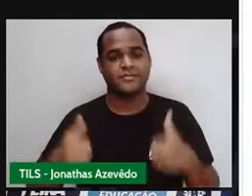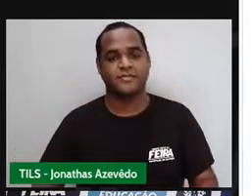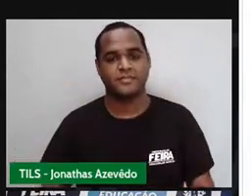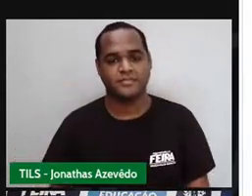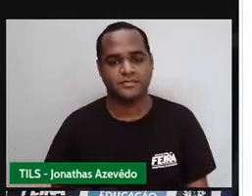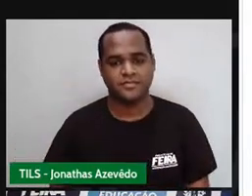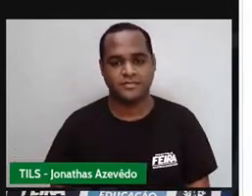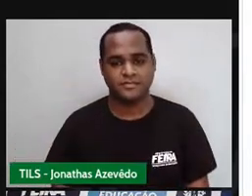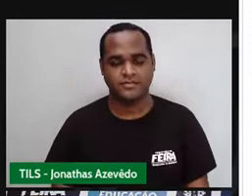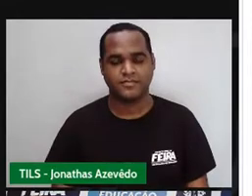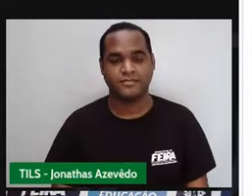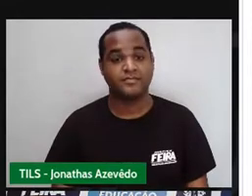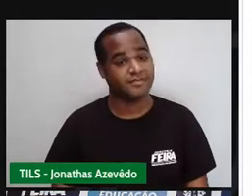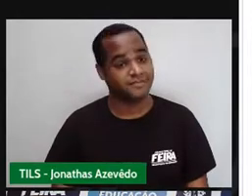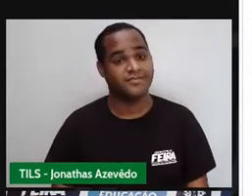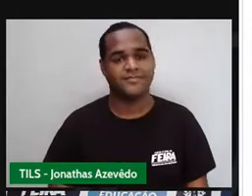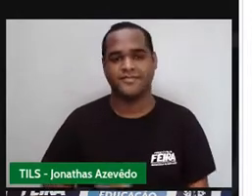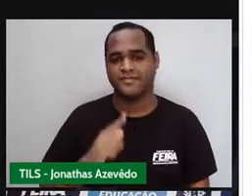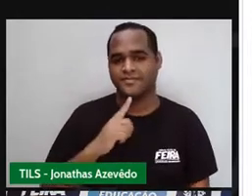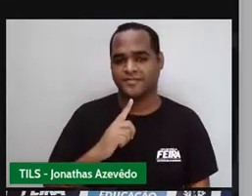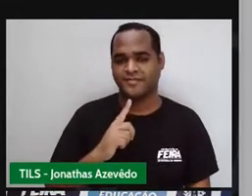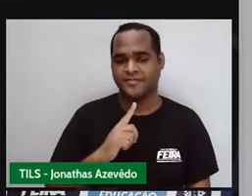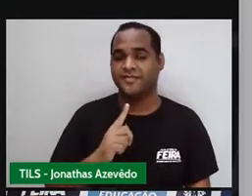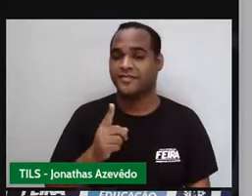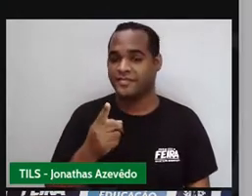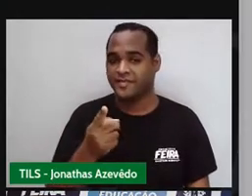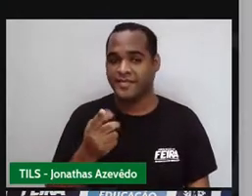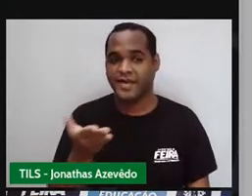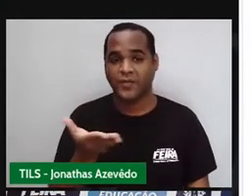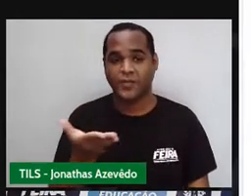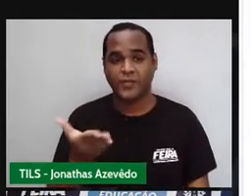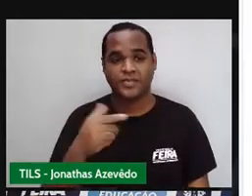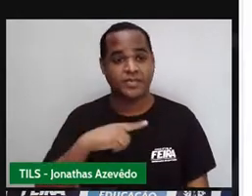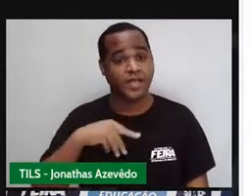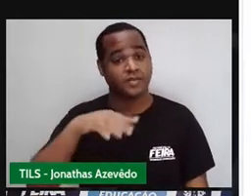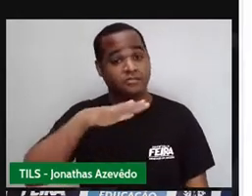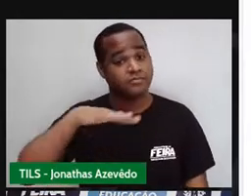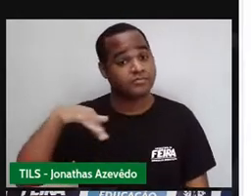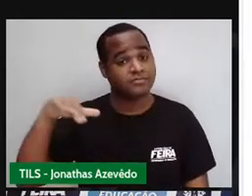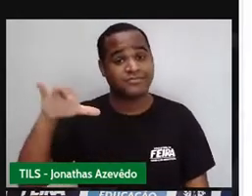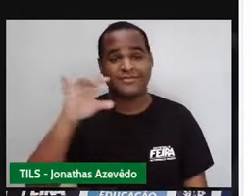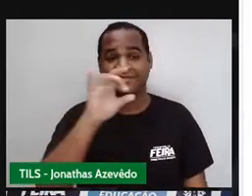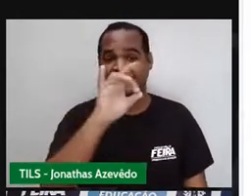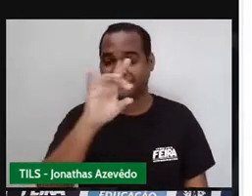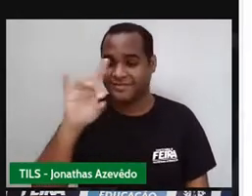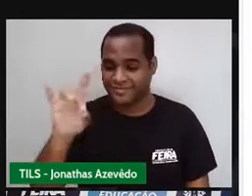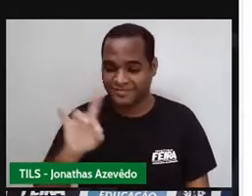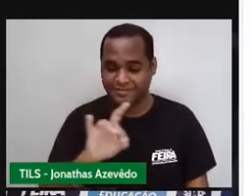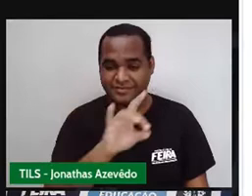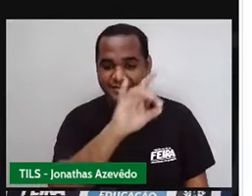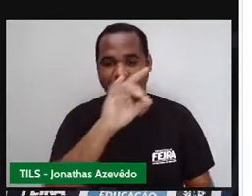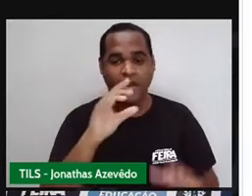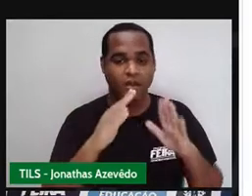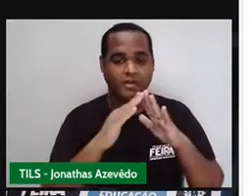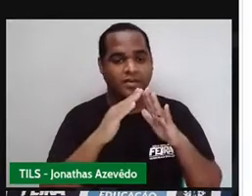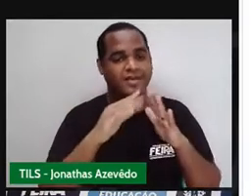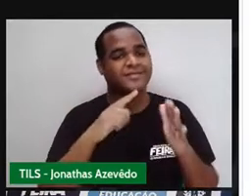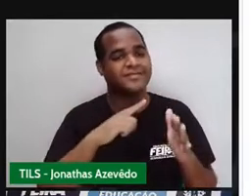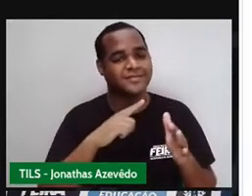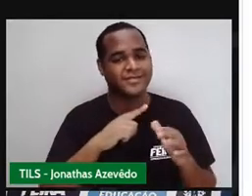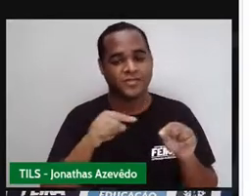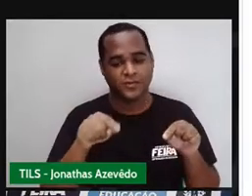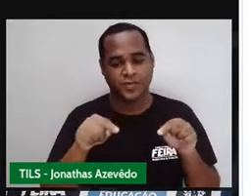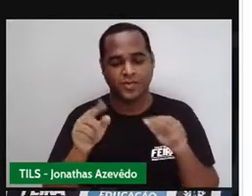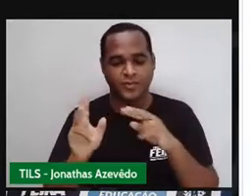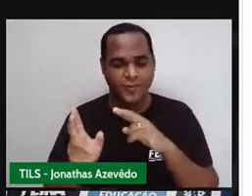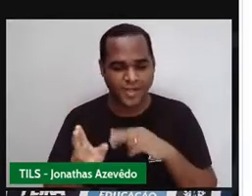Então a gente tem agora e as áreas de cada lugar da casa a gente tem as